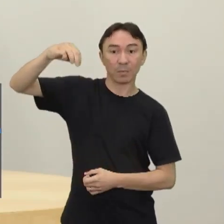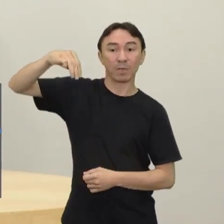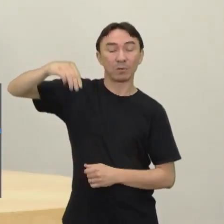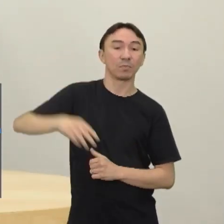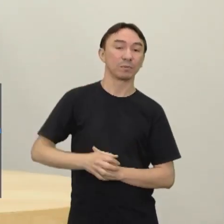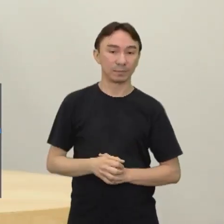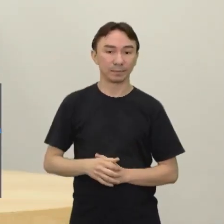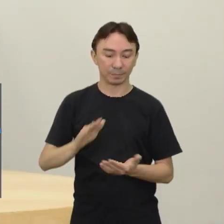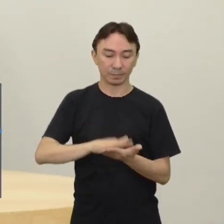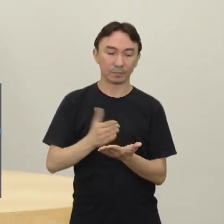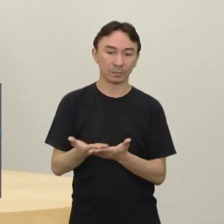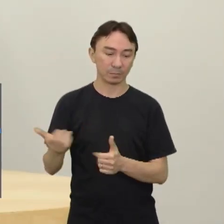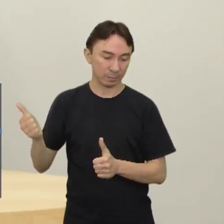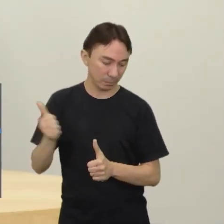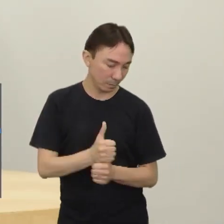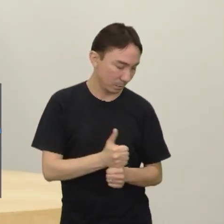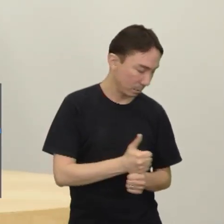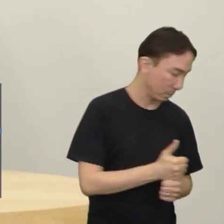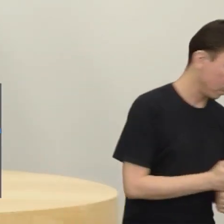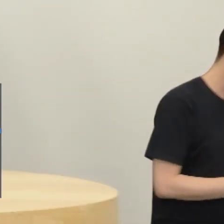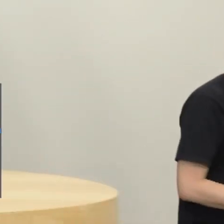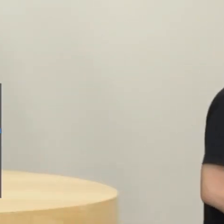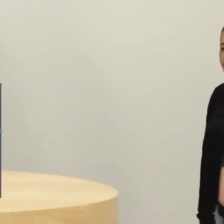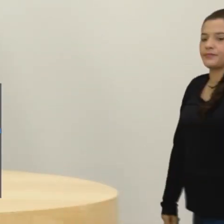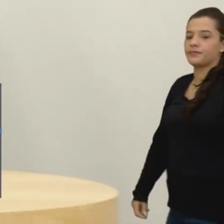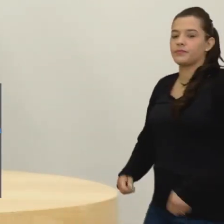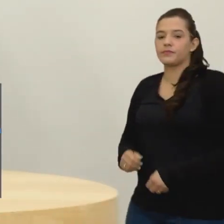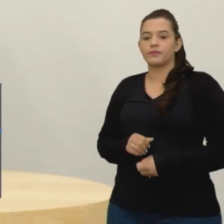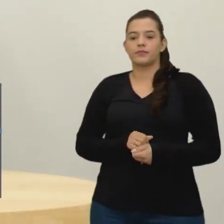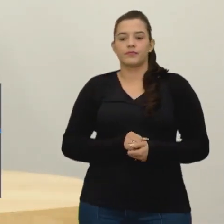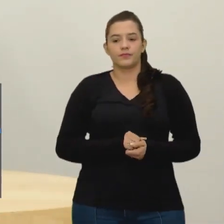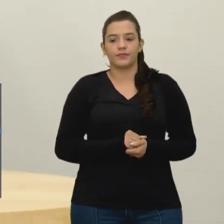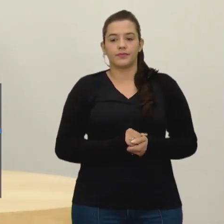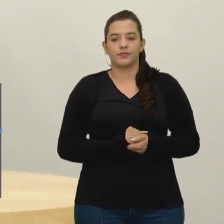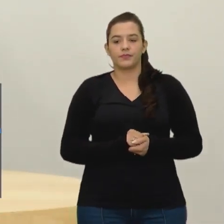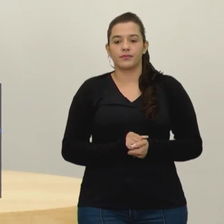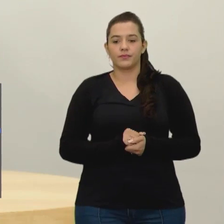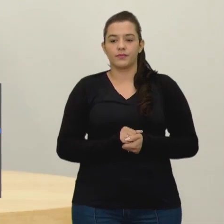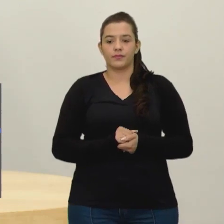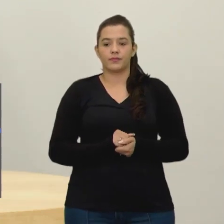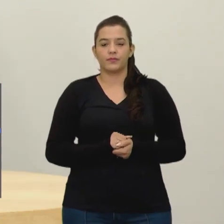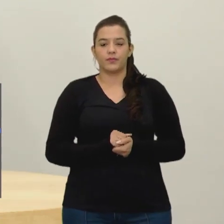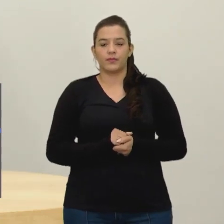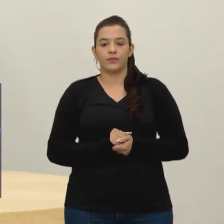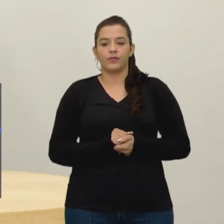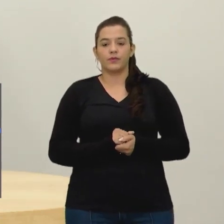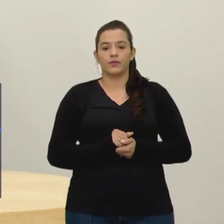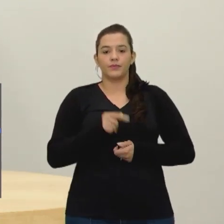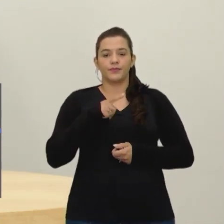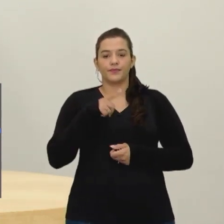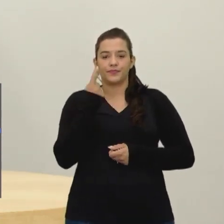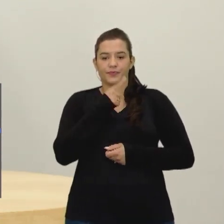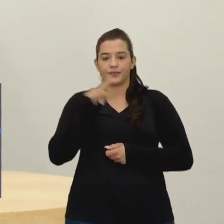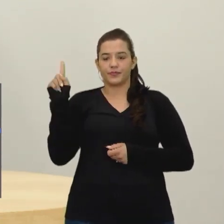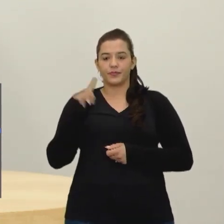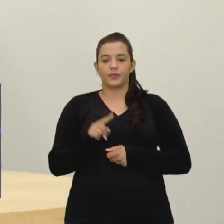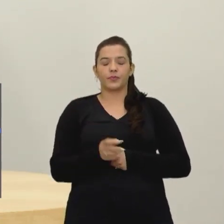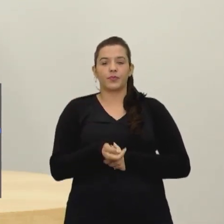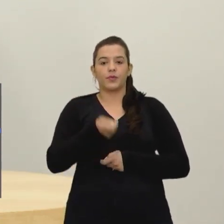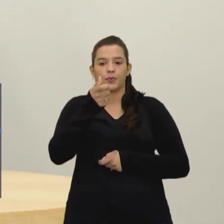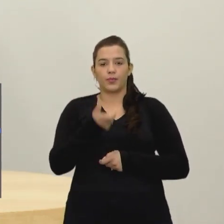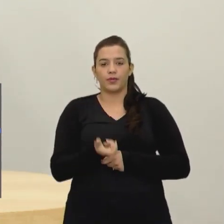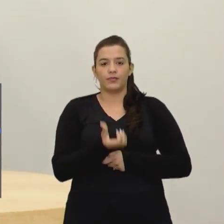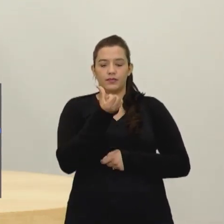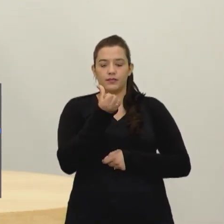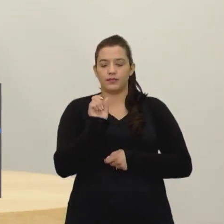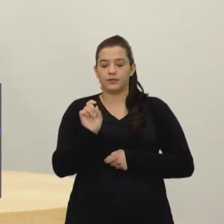elevada do continente africano é o monte Kilimanjaro, né, que ele tem lá quase 6.000 metros de